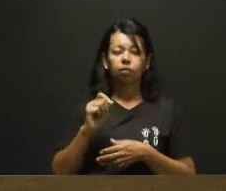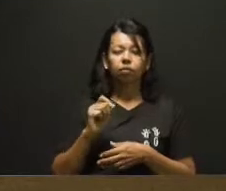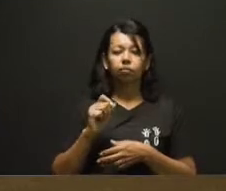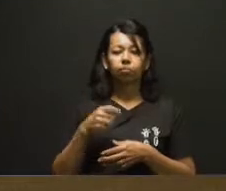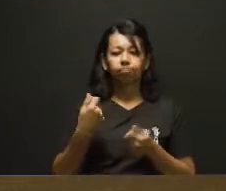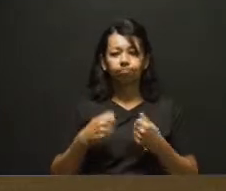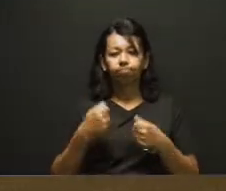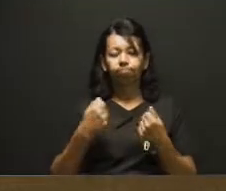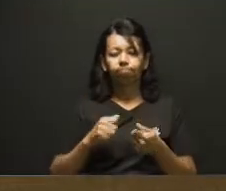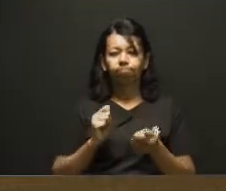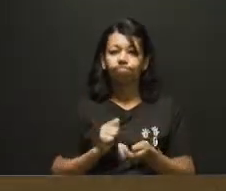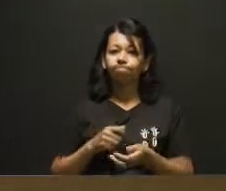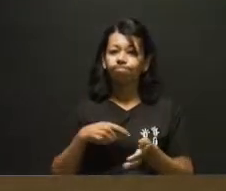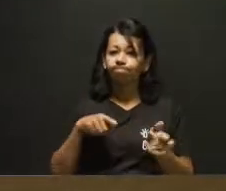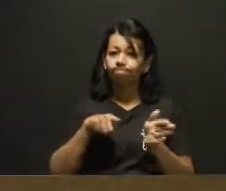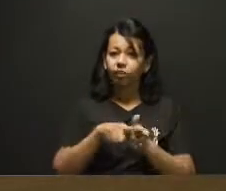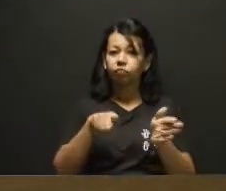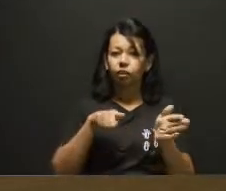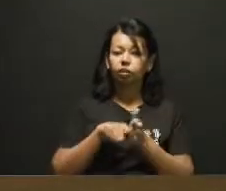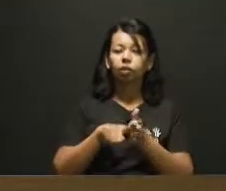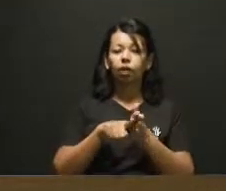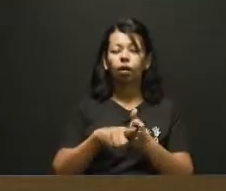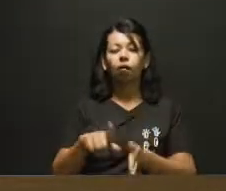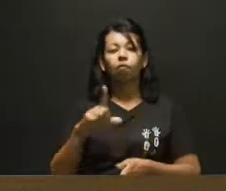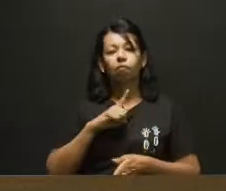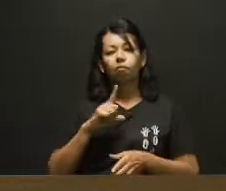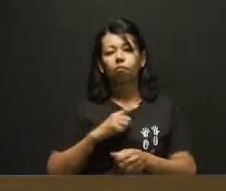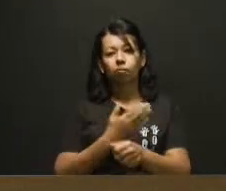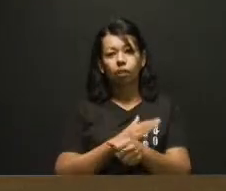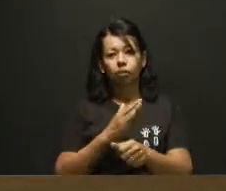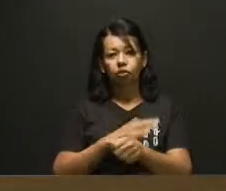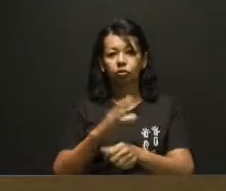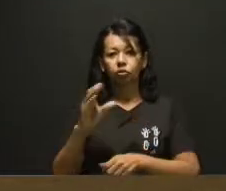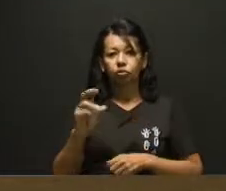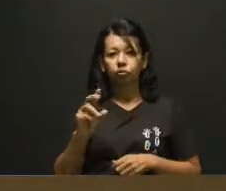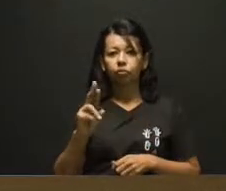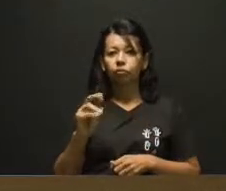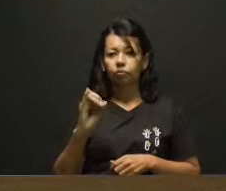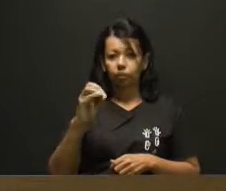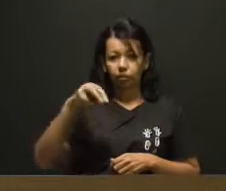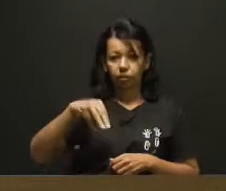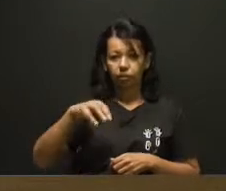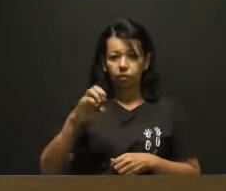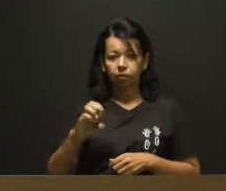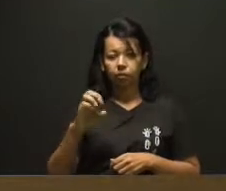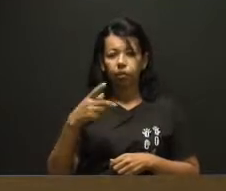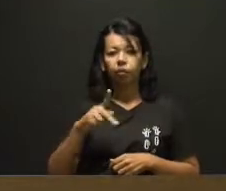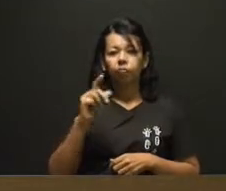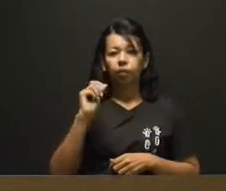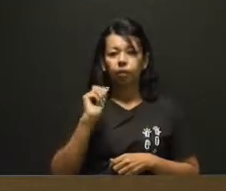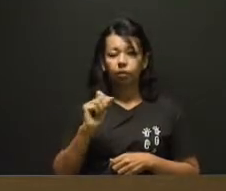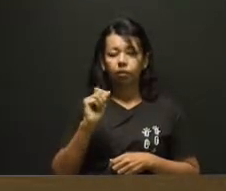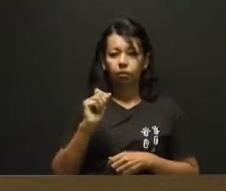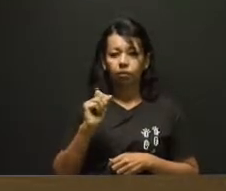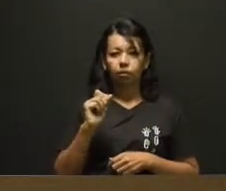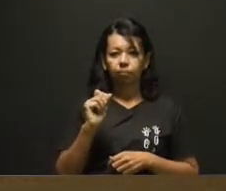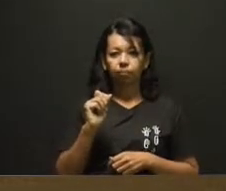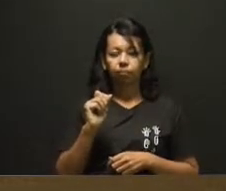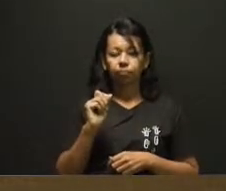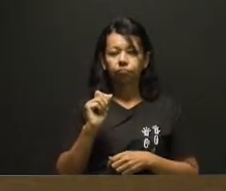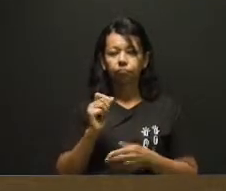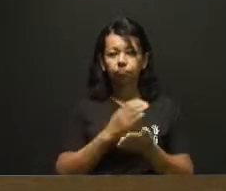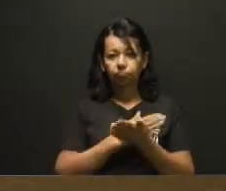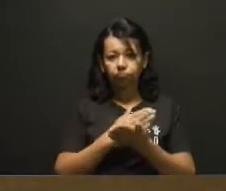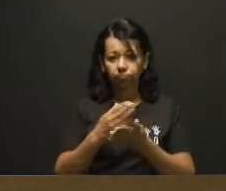investigação se é o caso de se ouvir a prática de um crime e se e pra que a gente é de